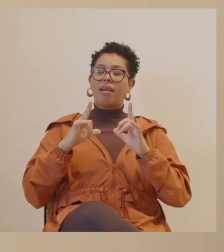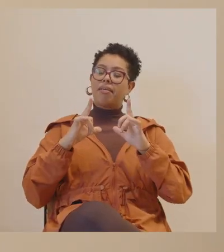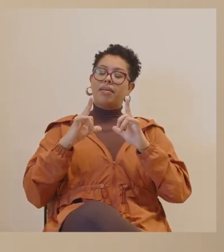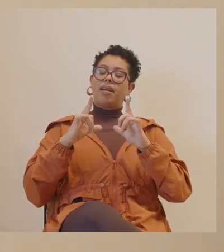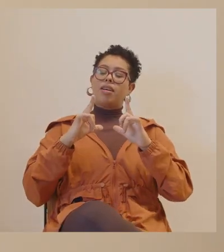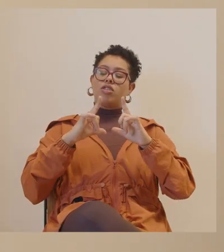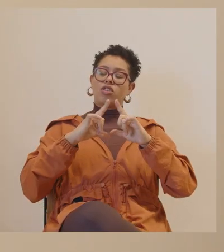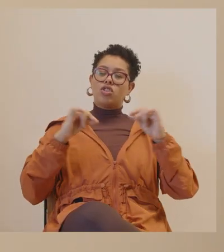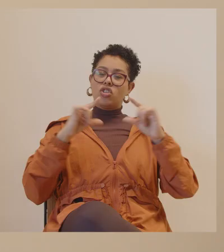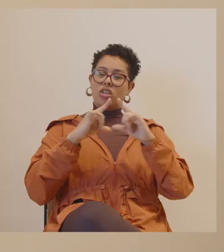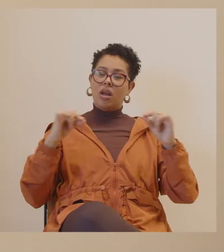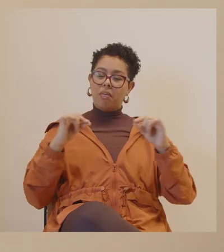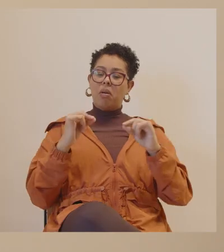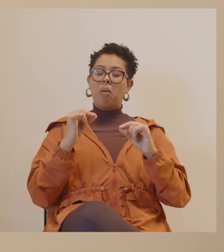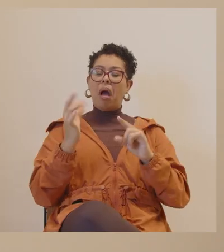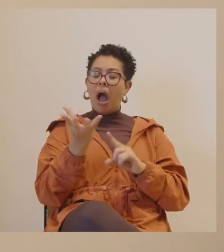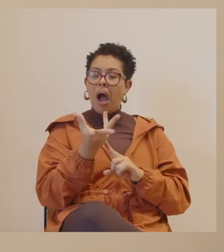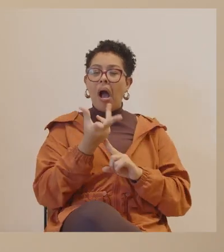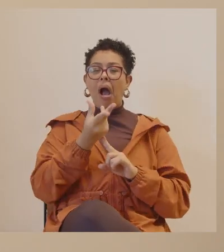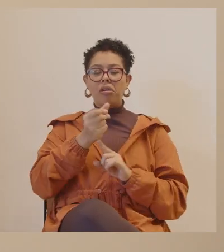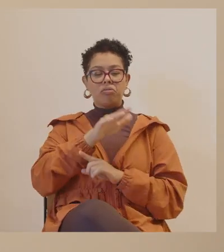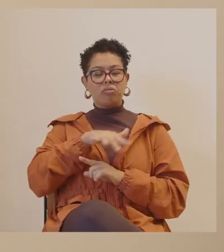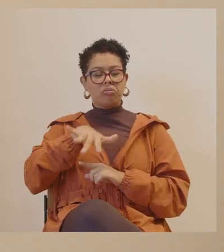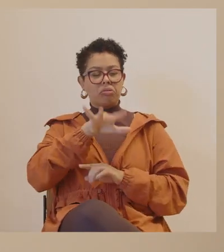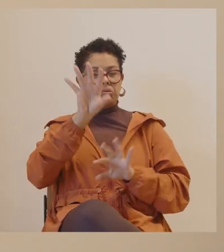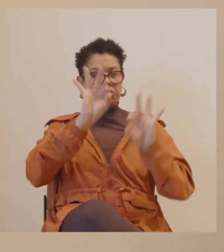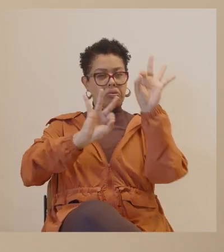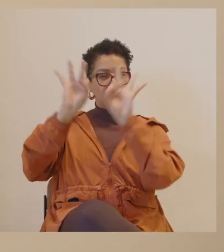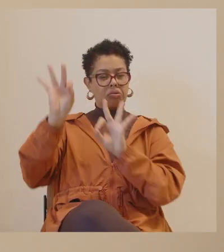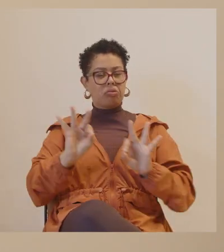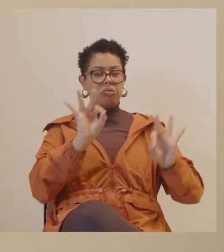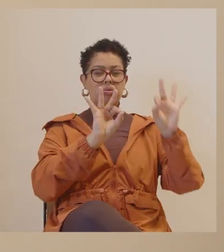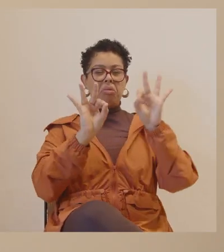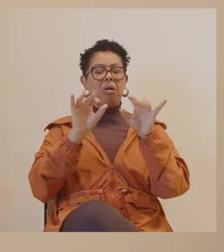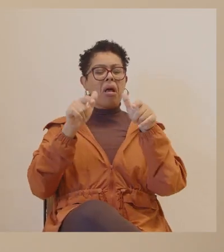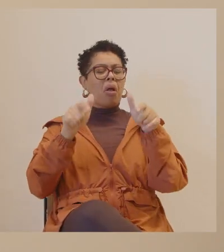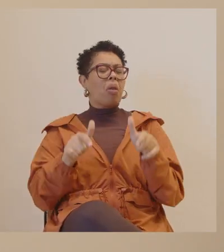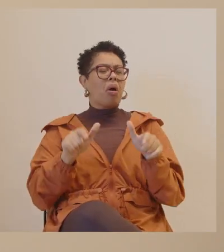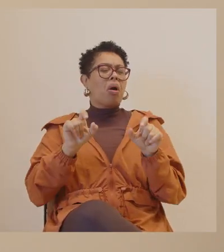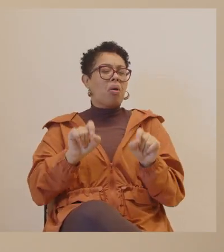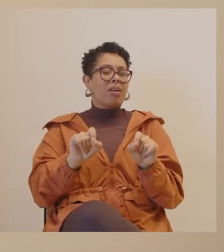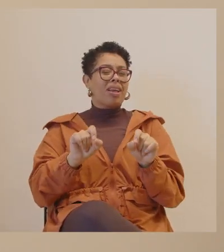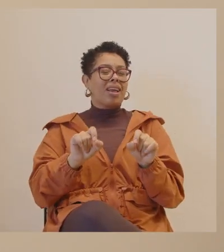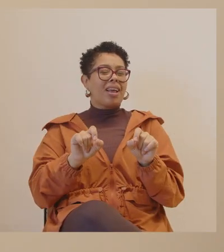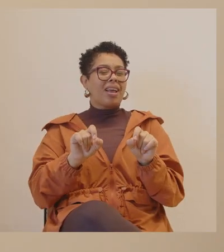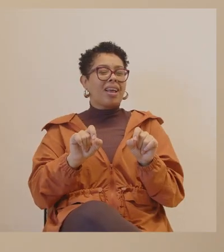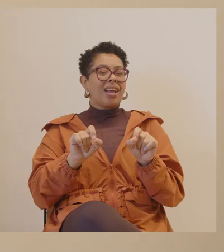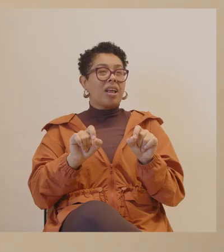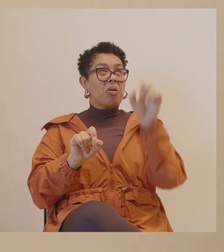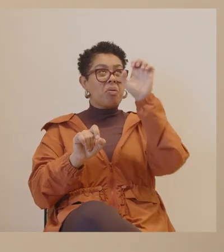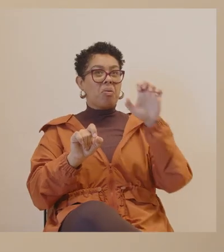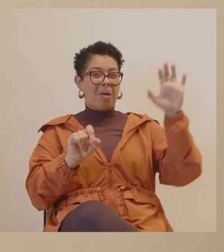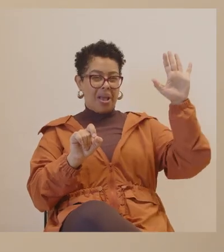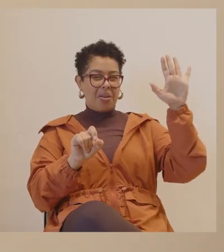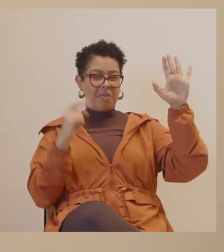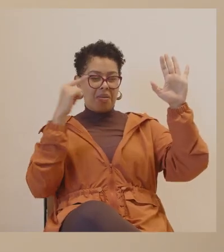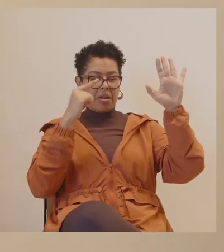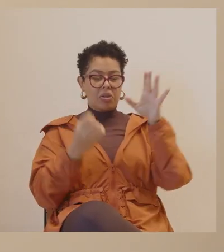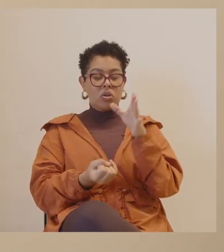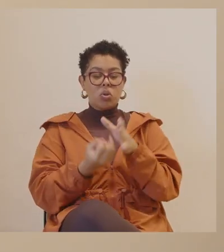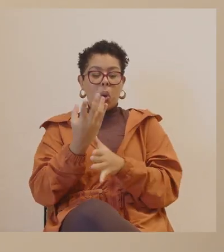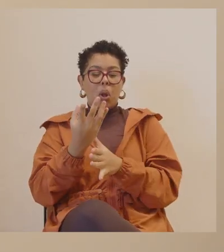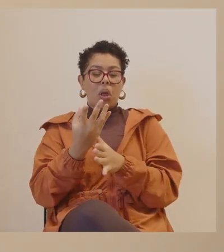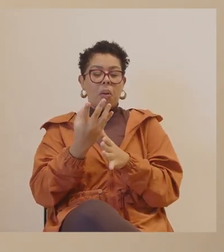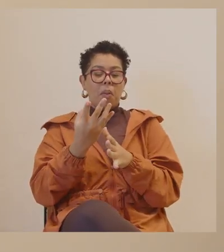Artistique, né, o Japão artístico, que era esse lugar onde os europeus criaram uma espécie de expertise